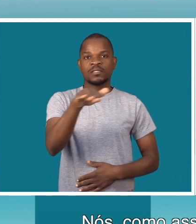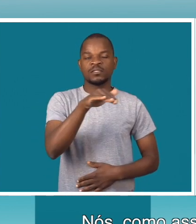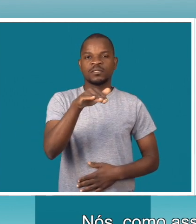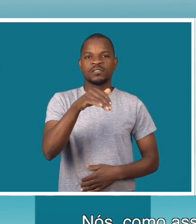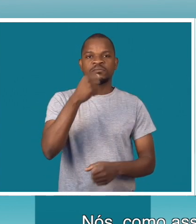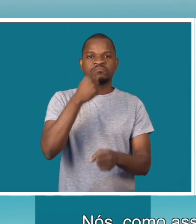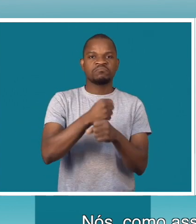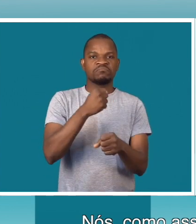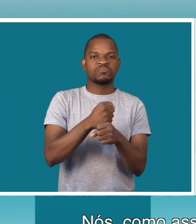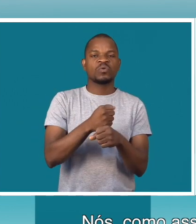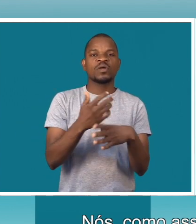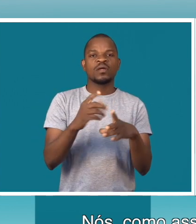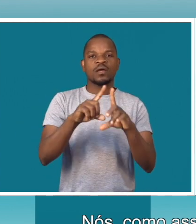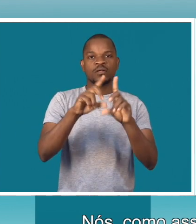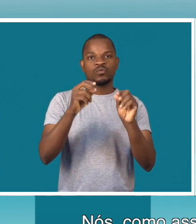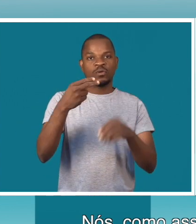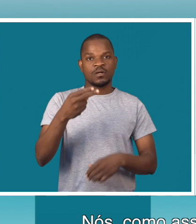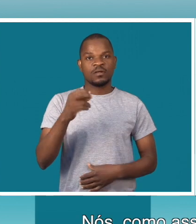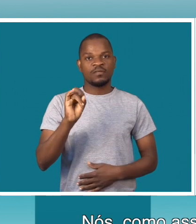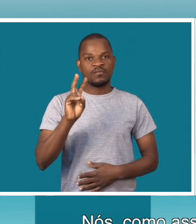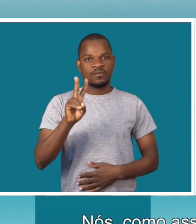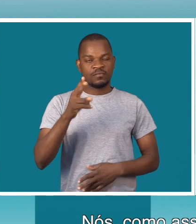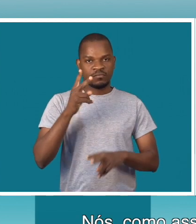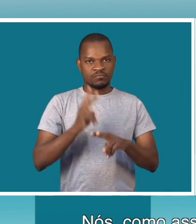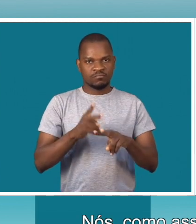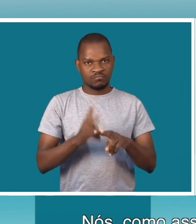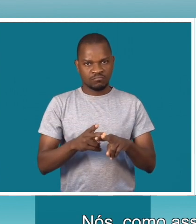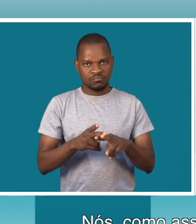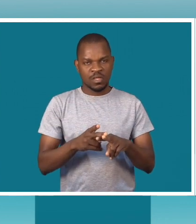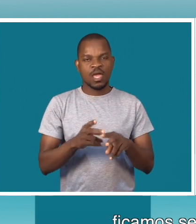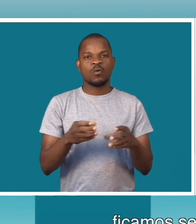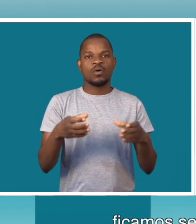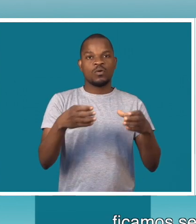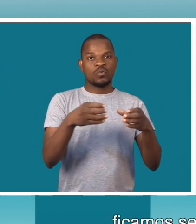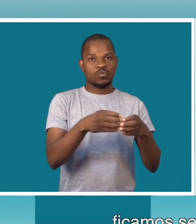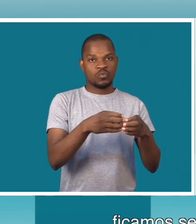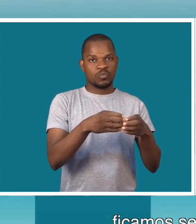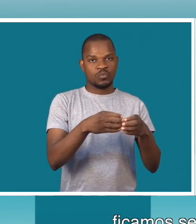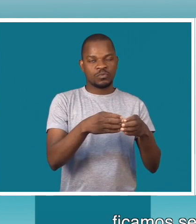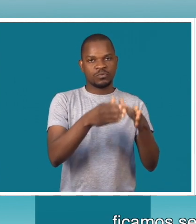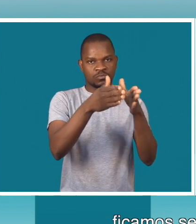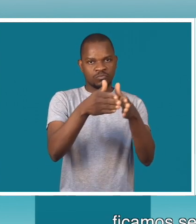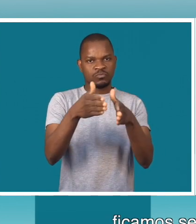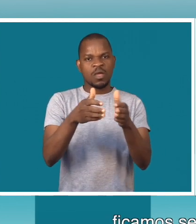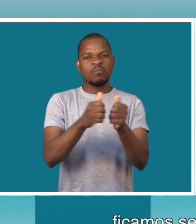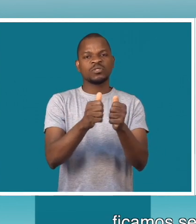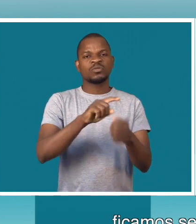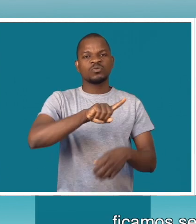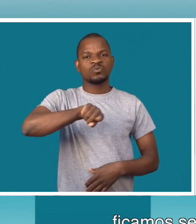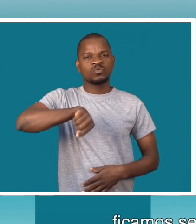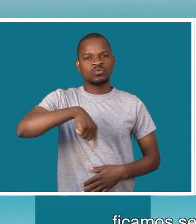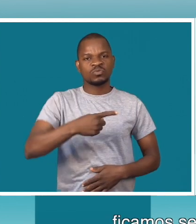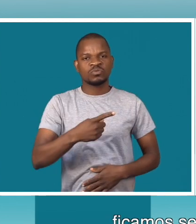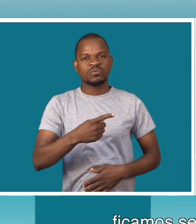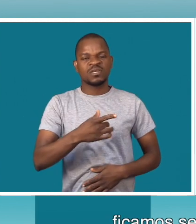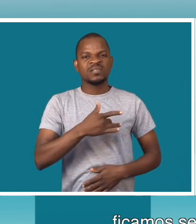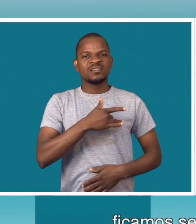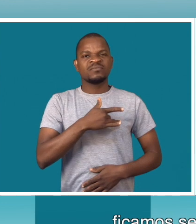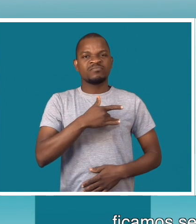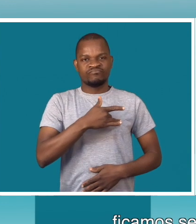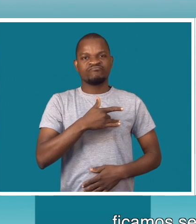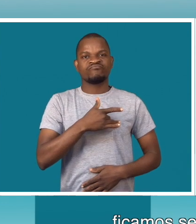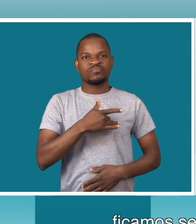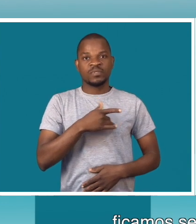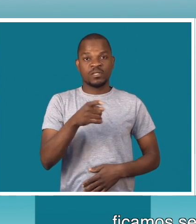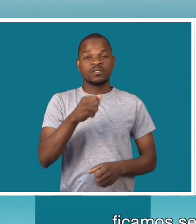piscina é como comer parlamentar ficamos sensibilizados é pelo trabalho